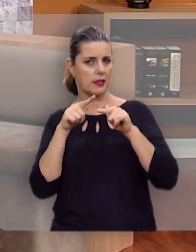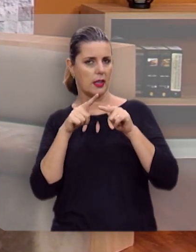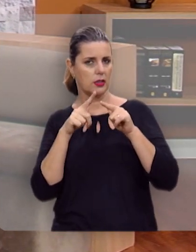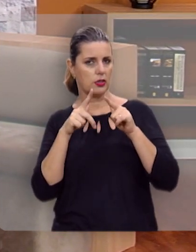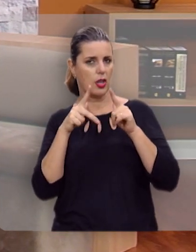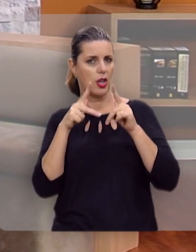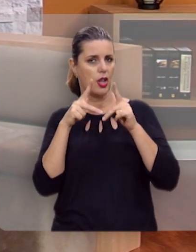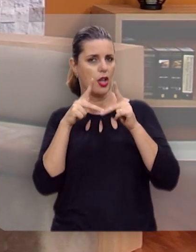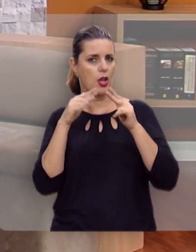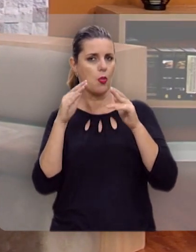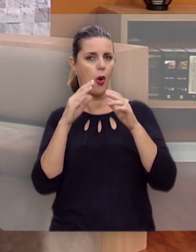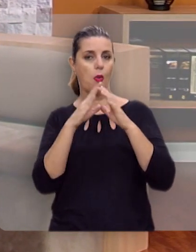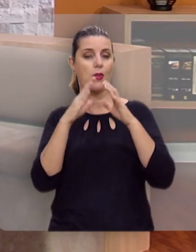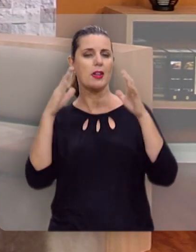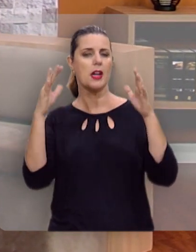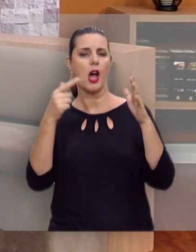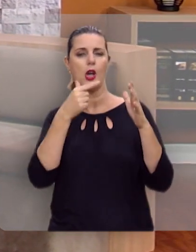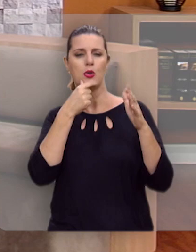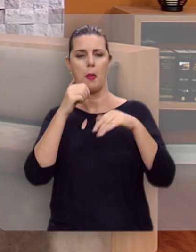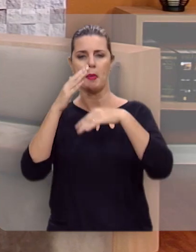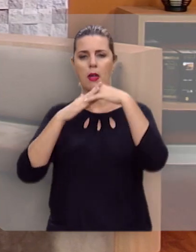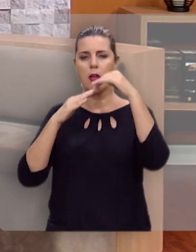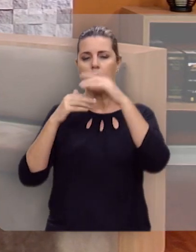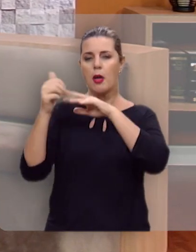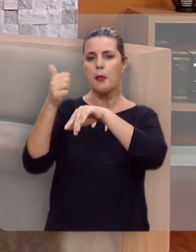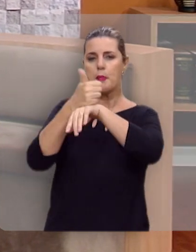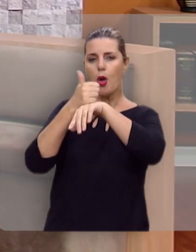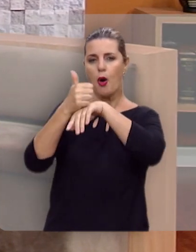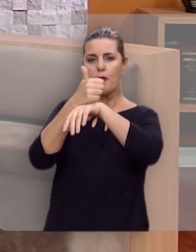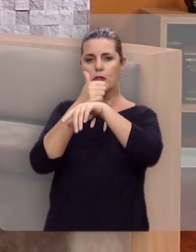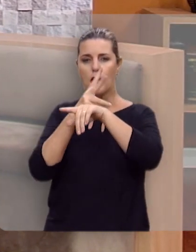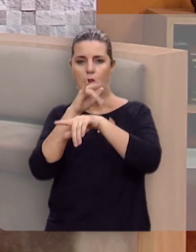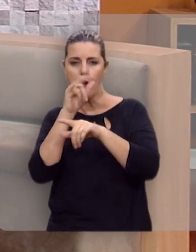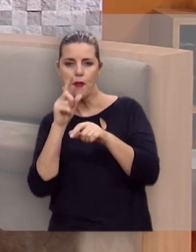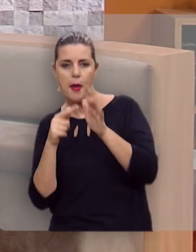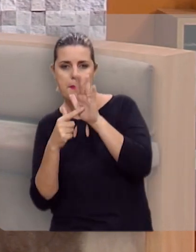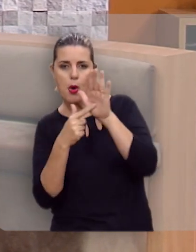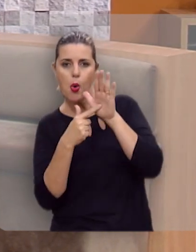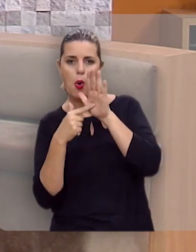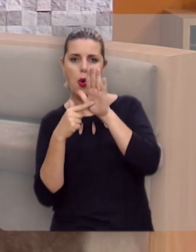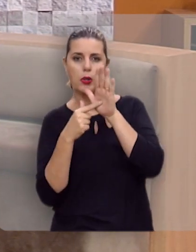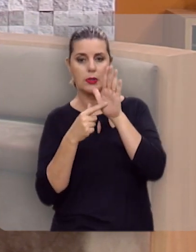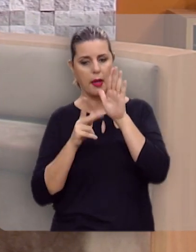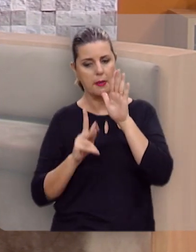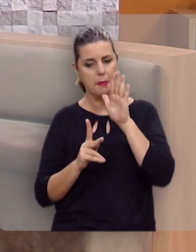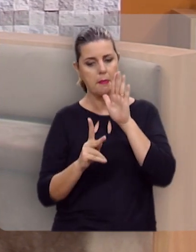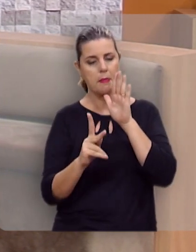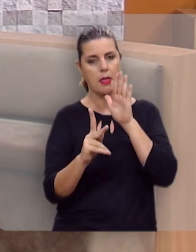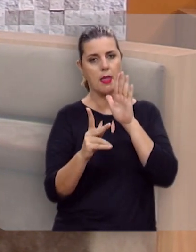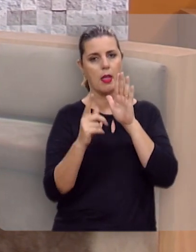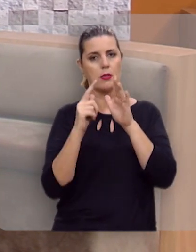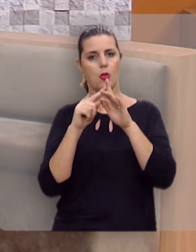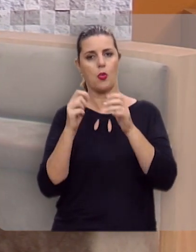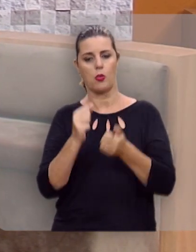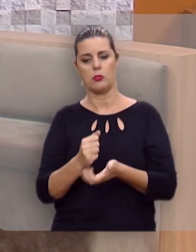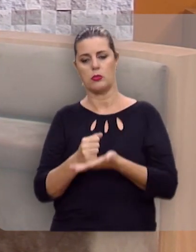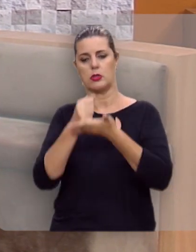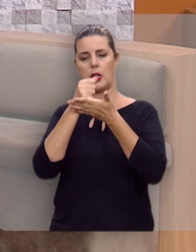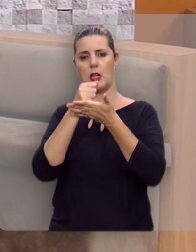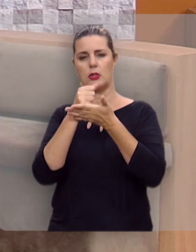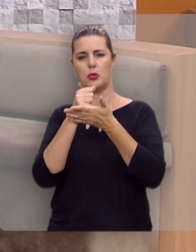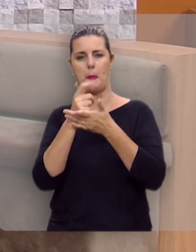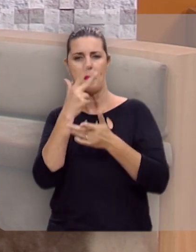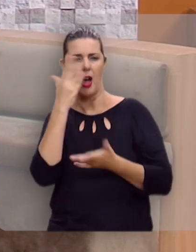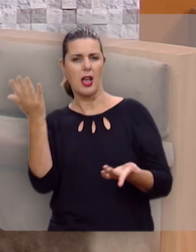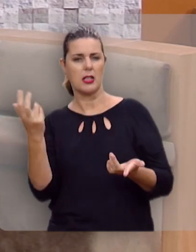trabalhando como que um grande tapeceiro e Ele vai mostrar que mesmo com as